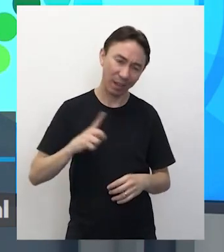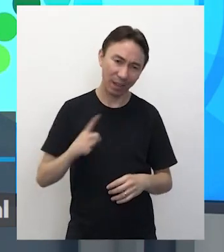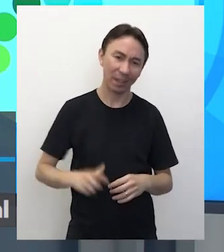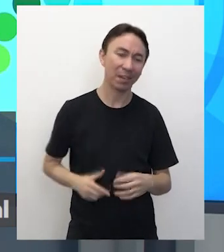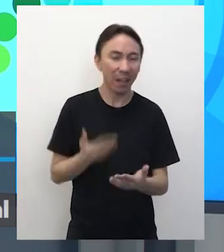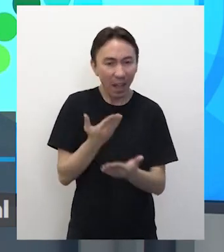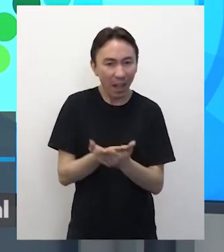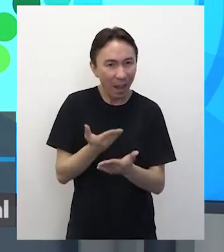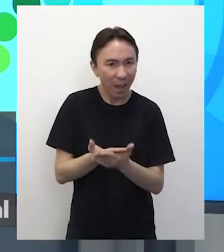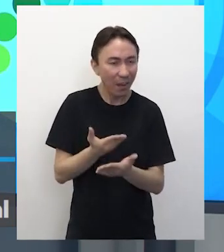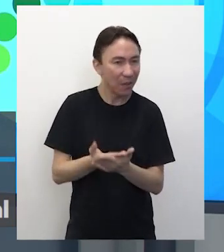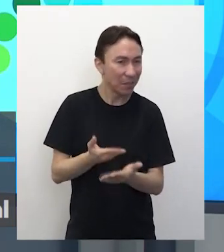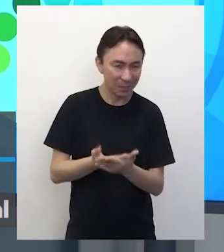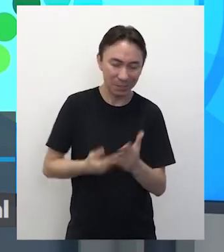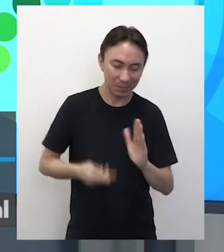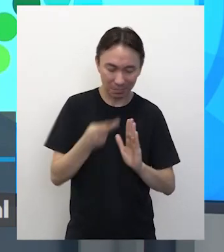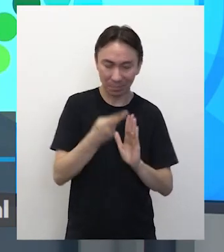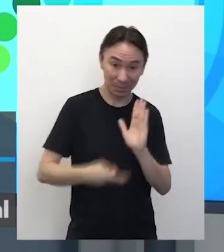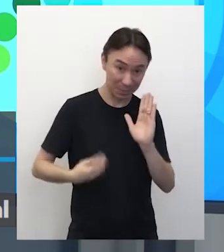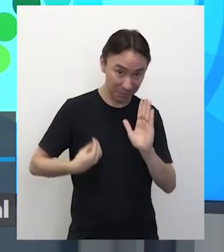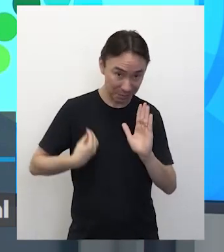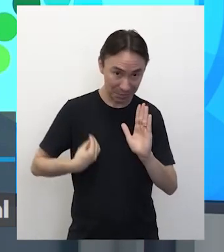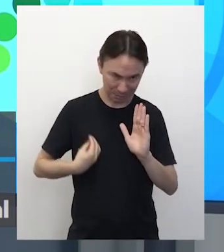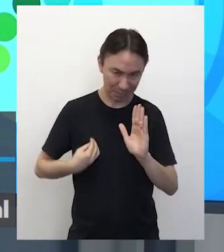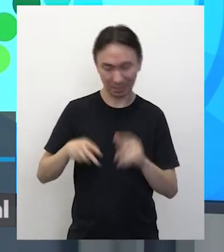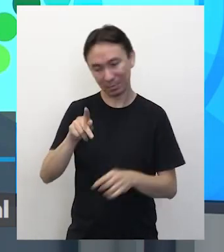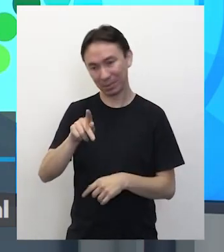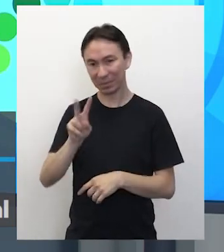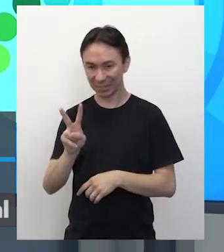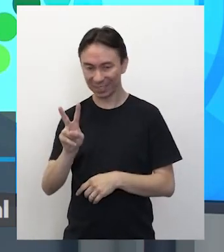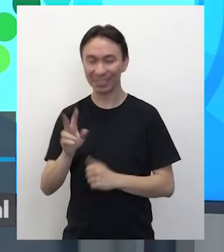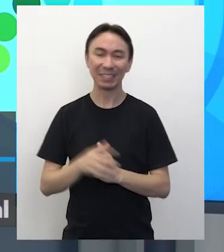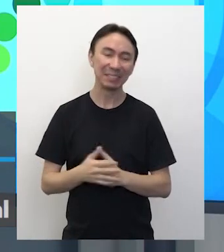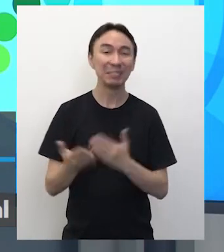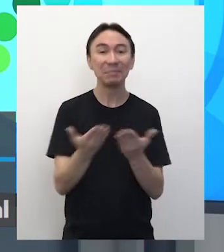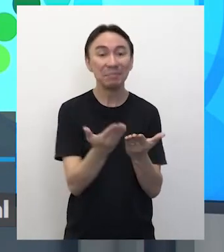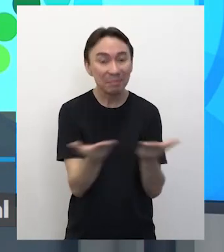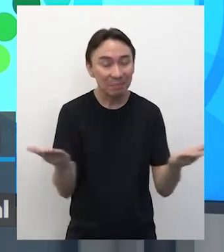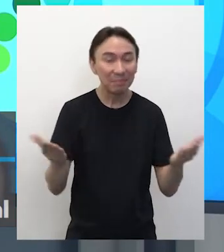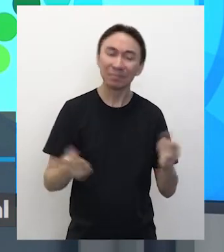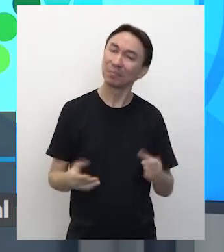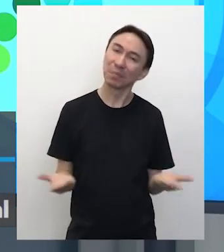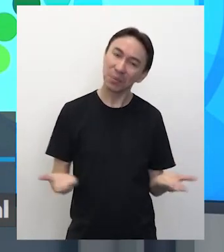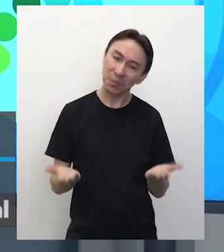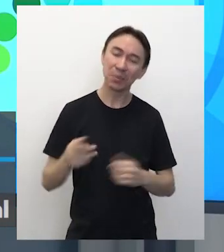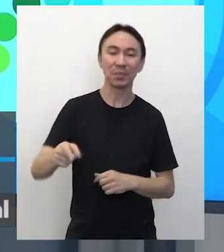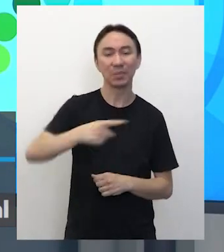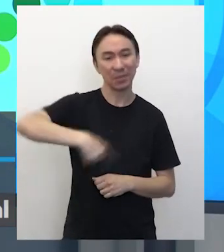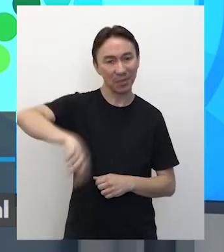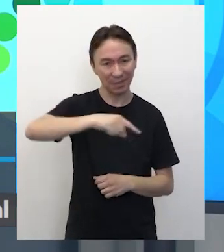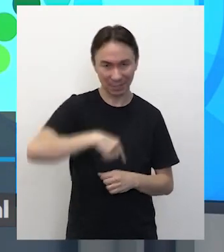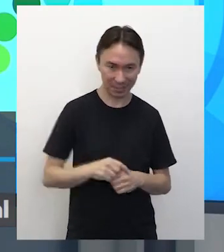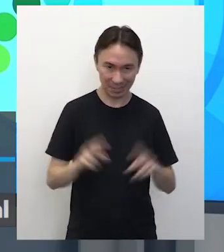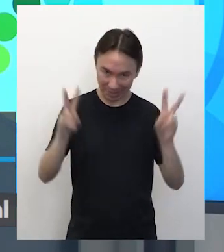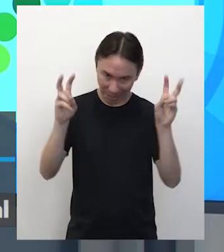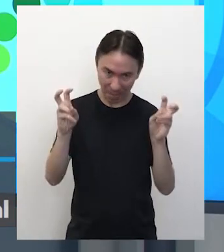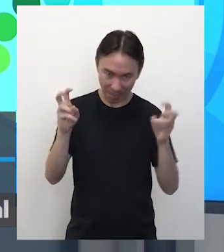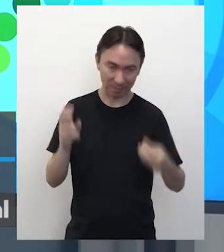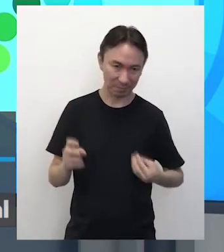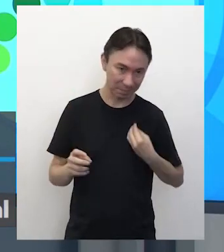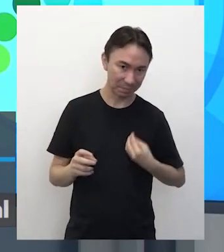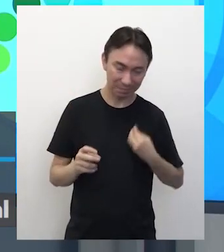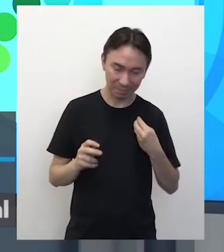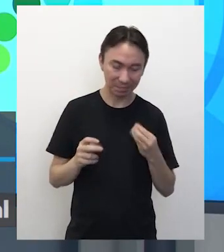professores de PV na escola de vocês também trabalham esse tema, então é sobre isso que vamos falar hoje. Só para vocês